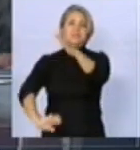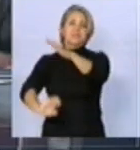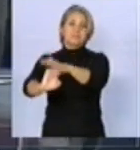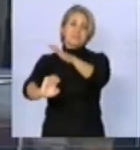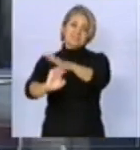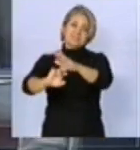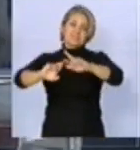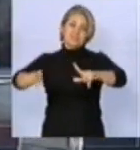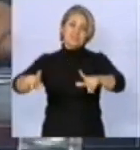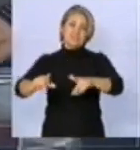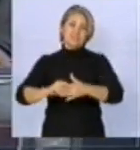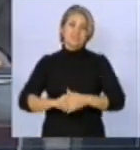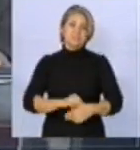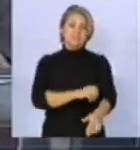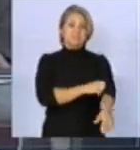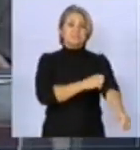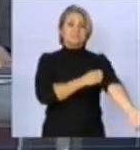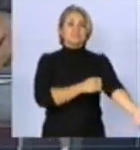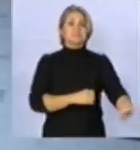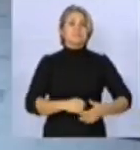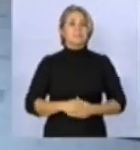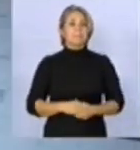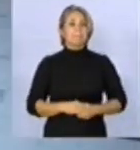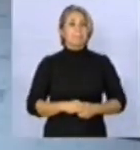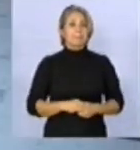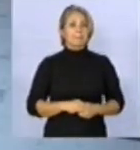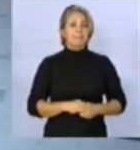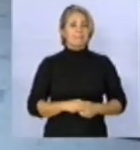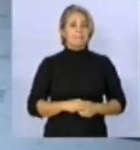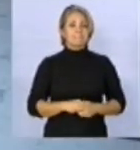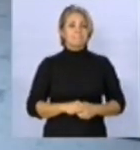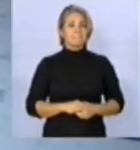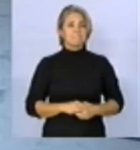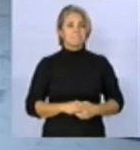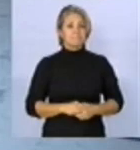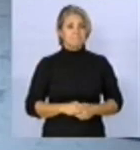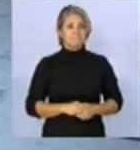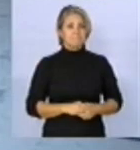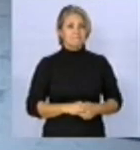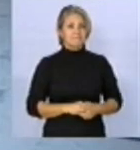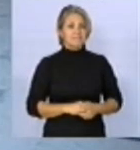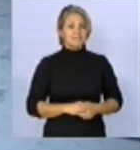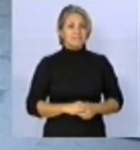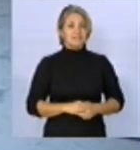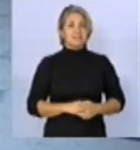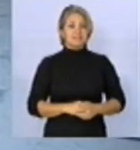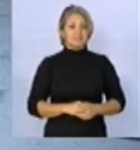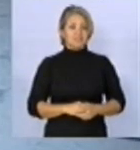quejandos fazer site do Outono eu estou satisfeito com a sua disposição